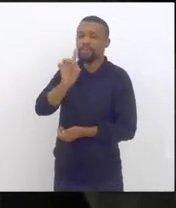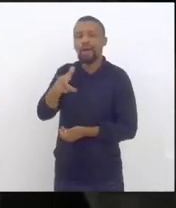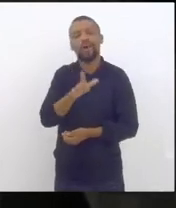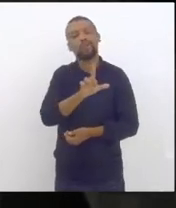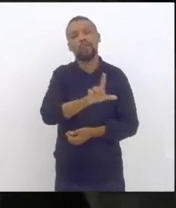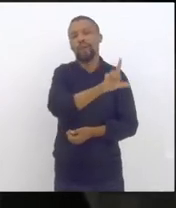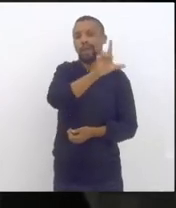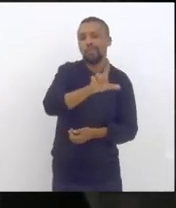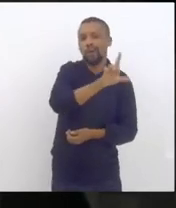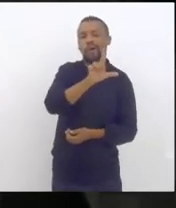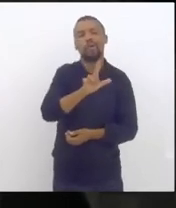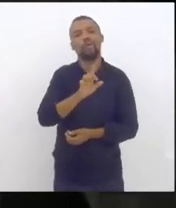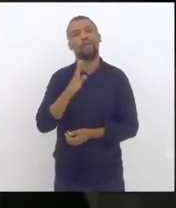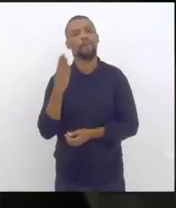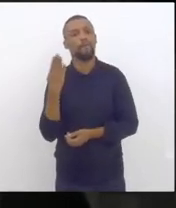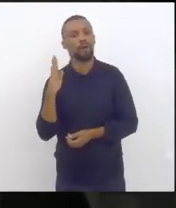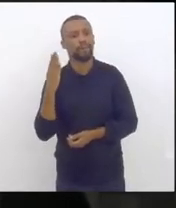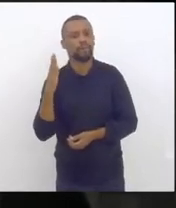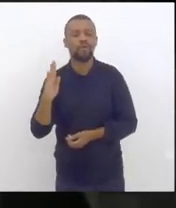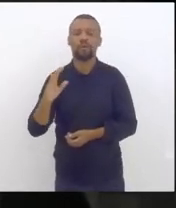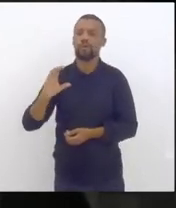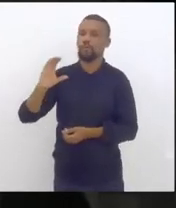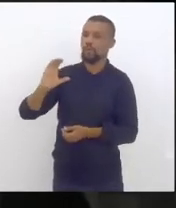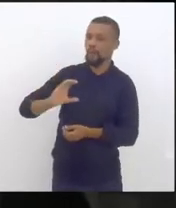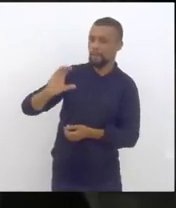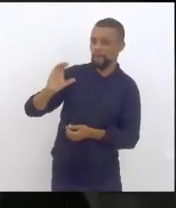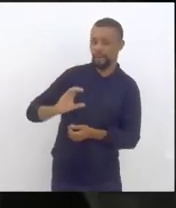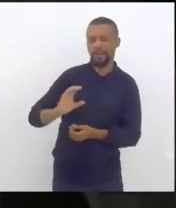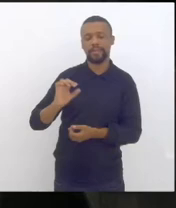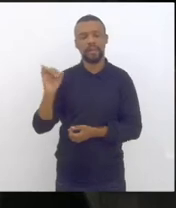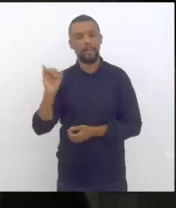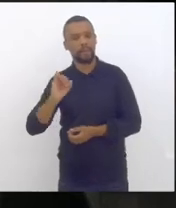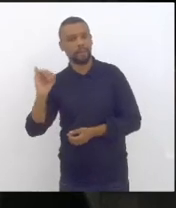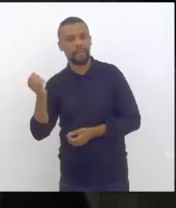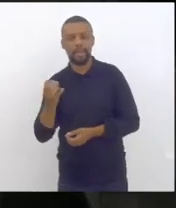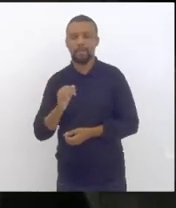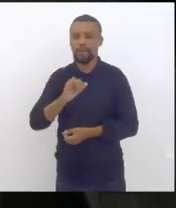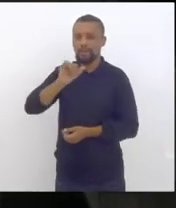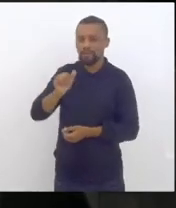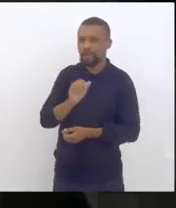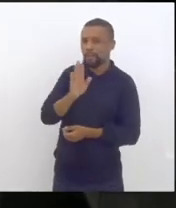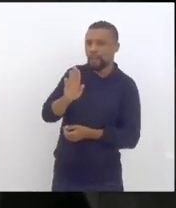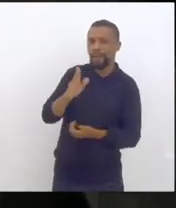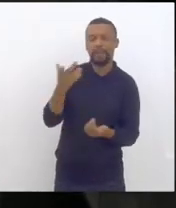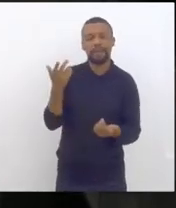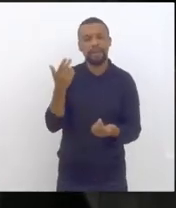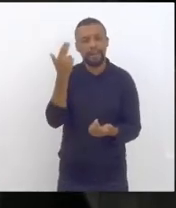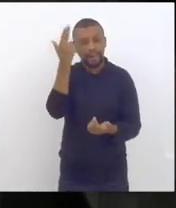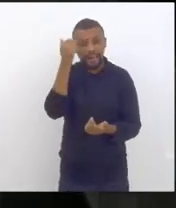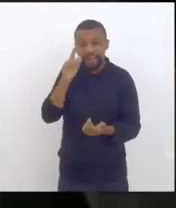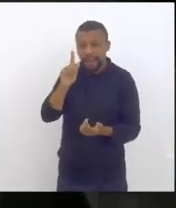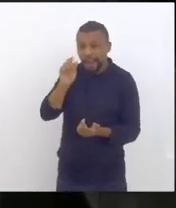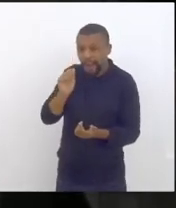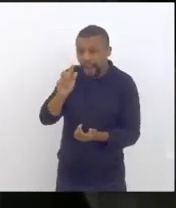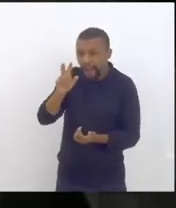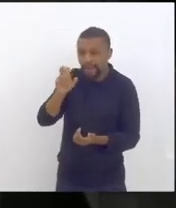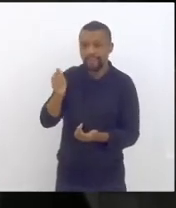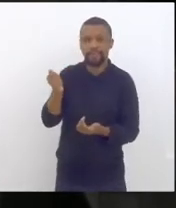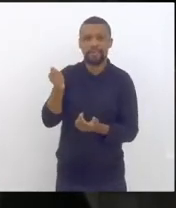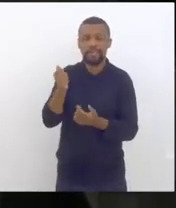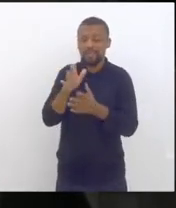e Botafogo em Copacabana Ipanema e no Jardim Botânico na Gávea é ela se produzem toda parte